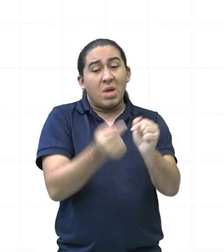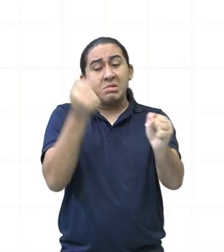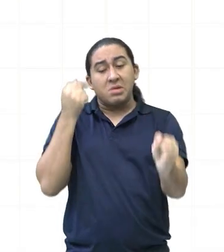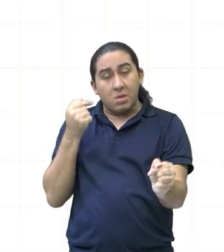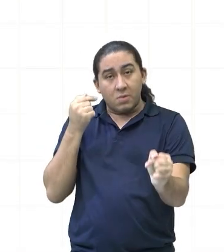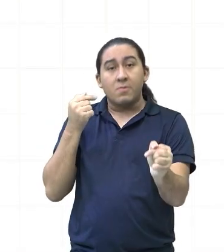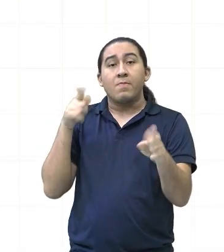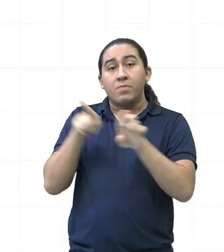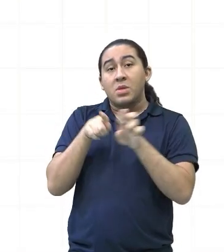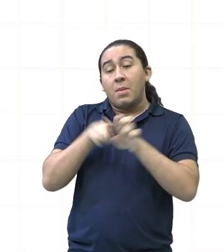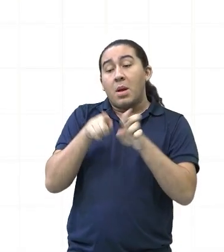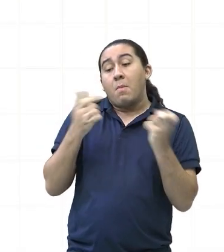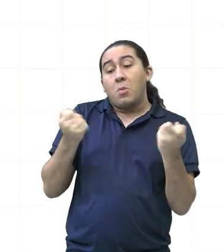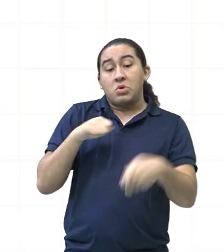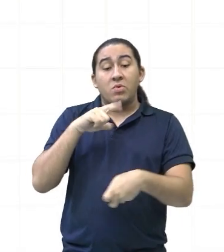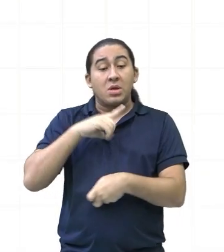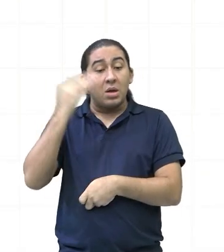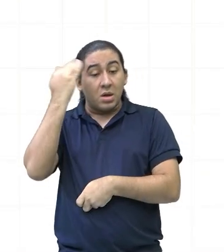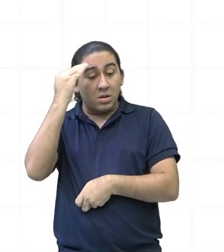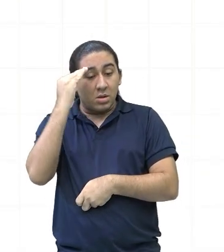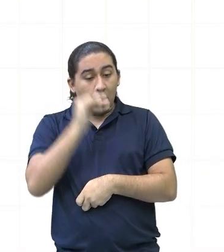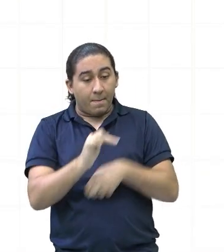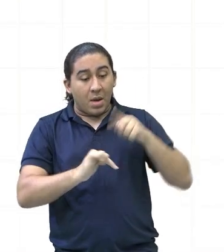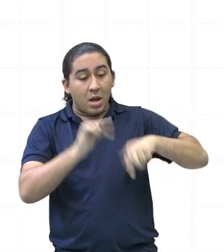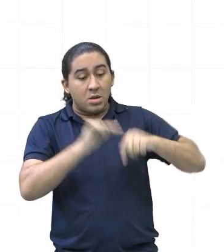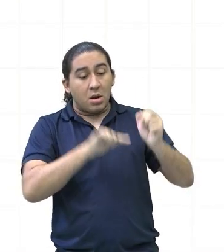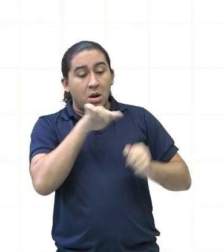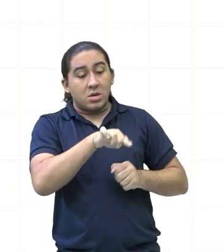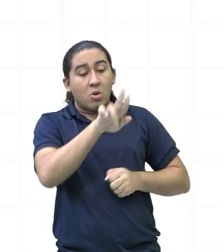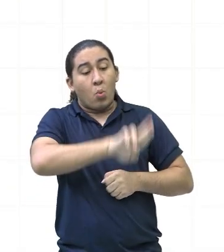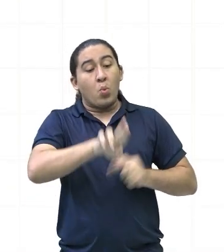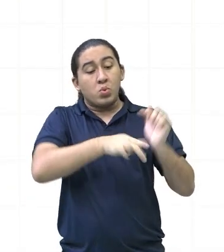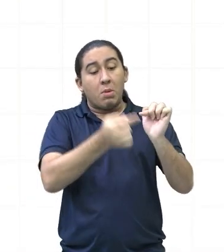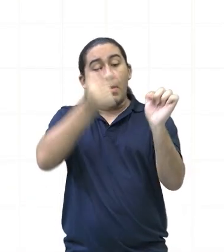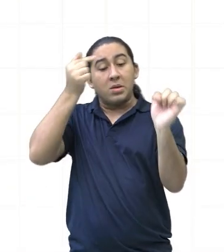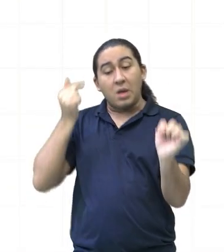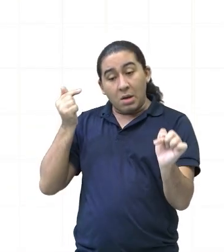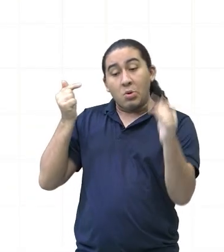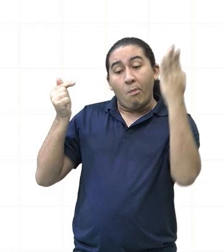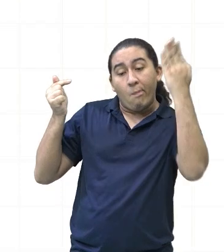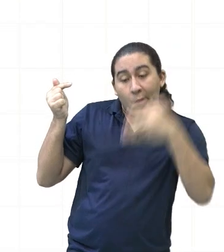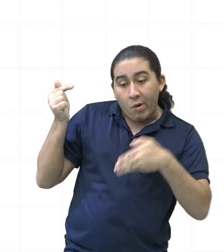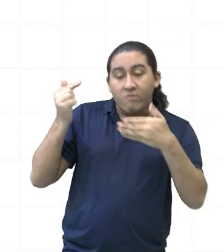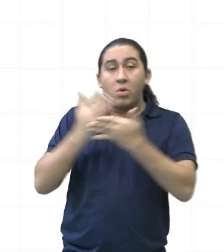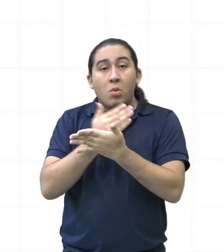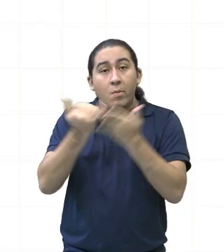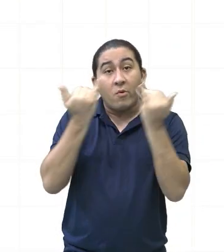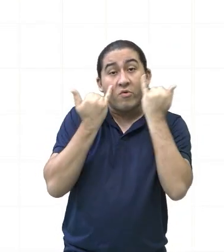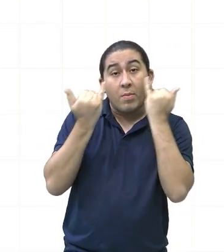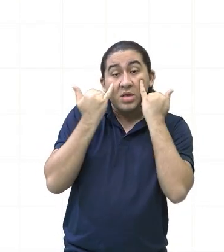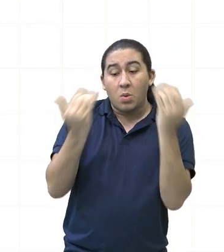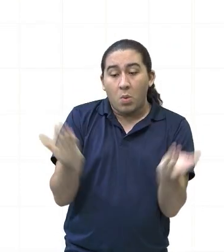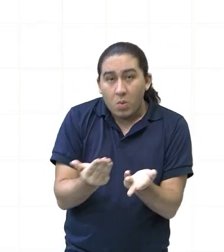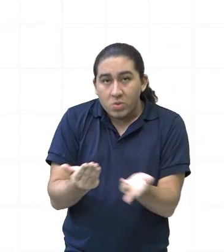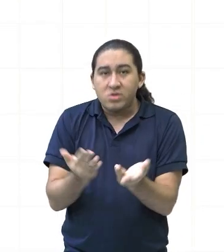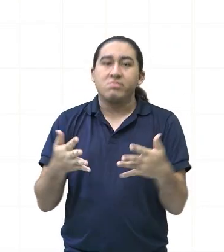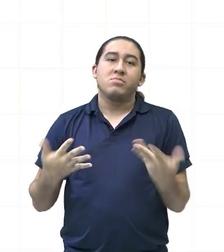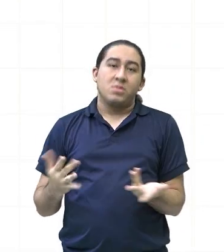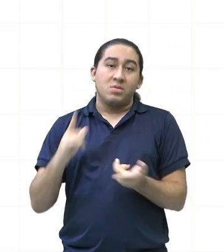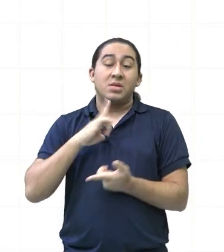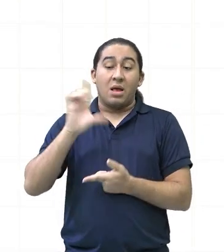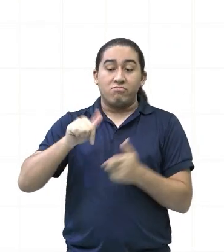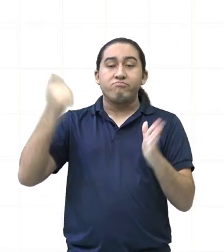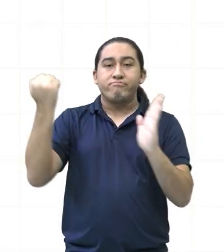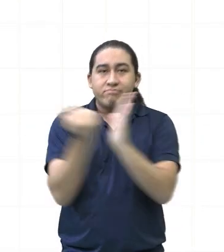tornam possível desvendar o passado. Então, é isso. Alguns documentos deixados serão chamados exatamente